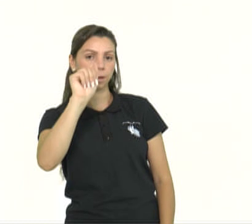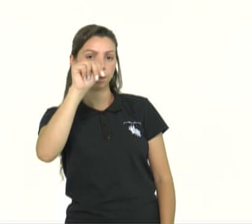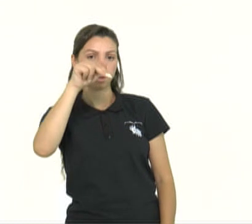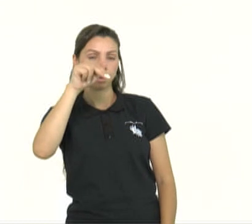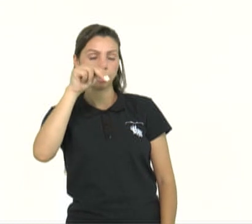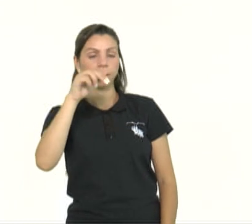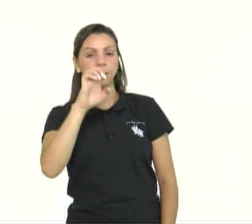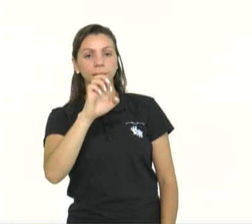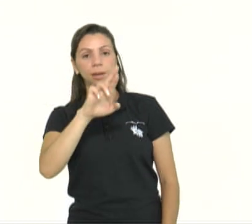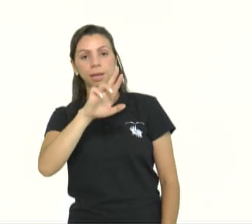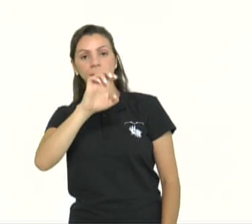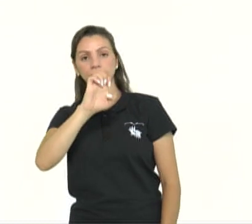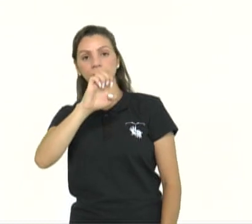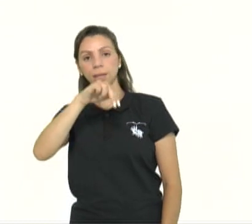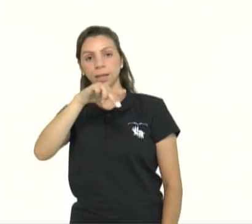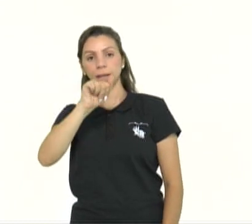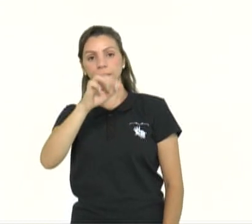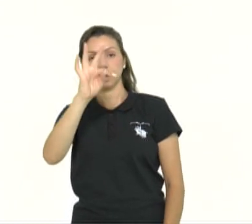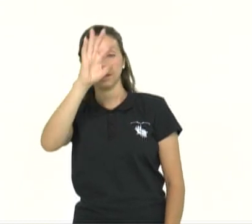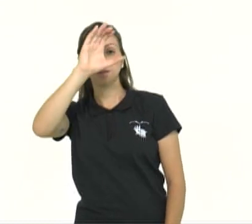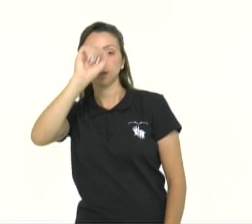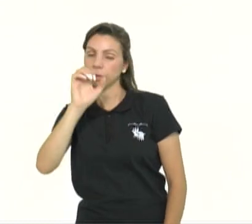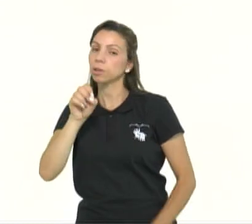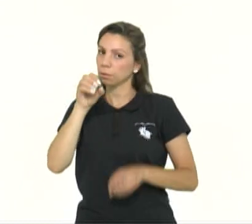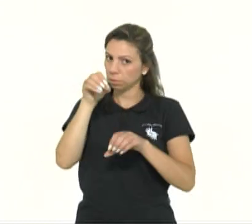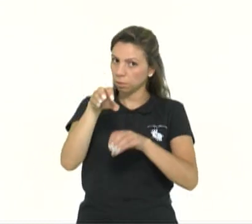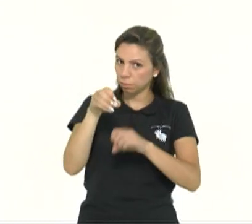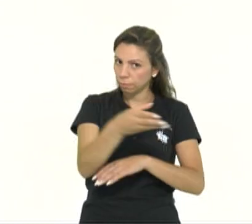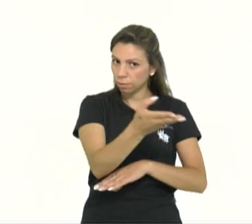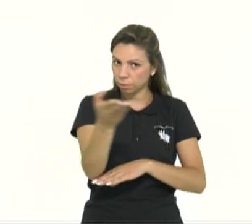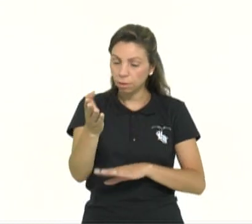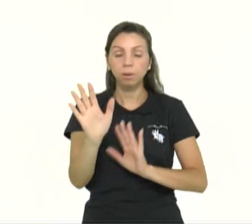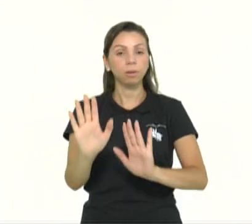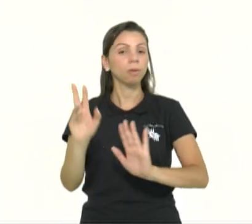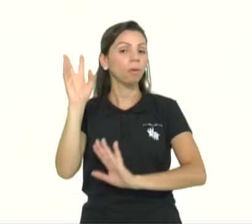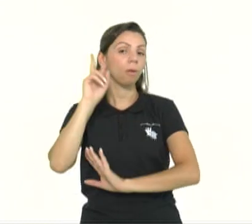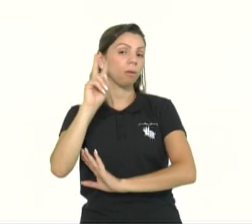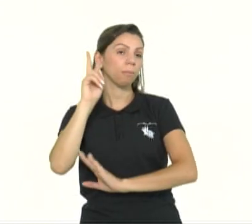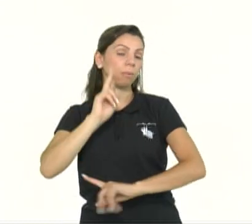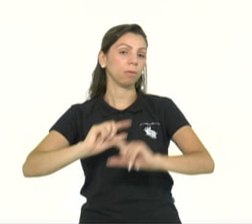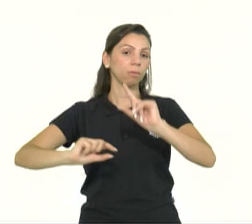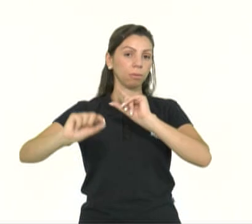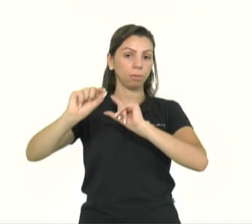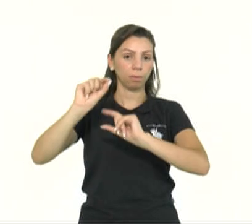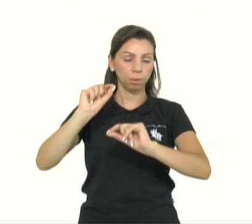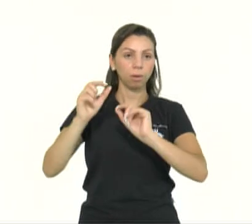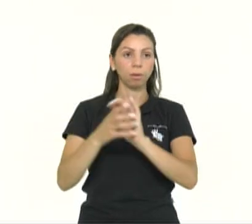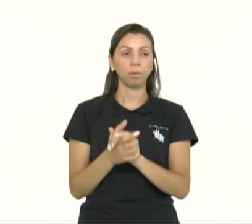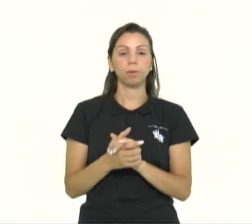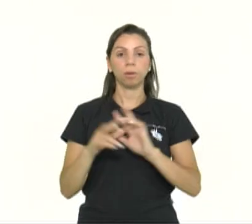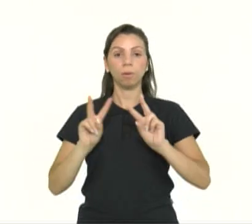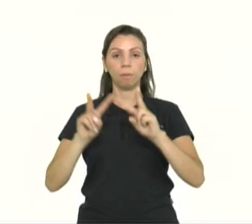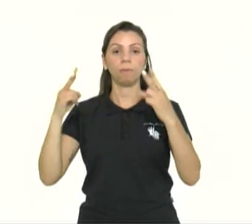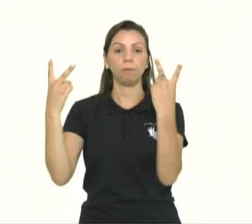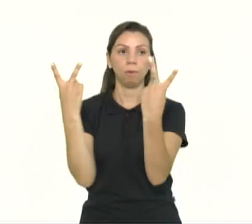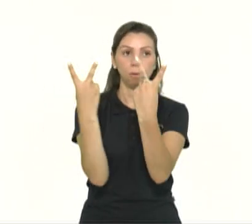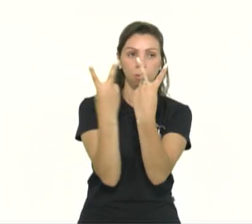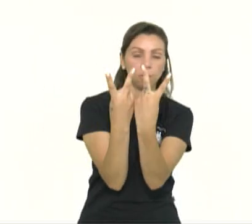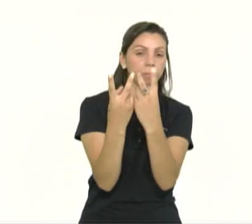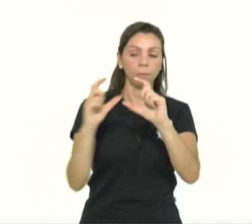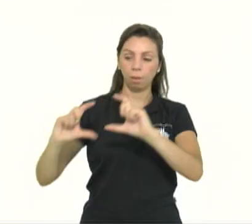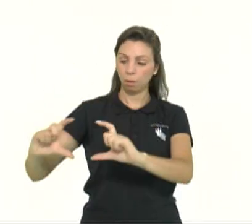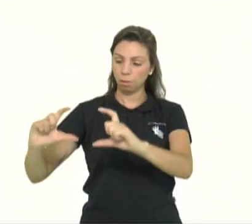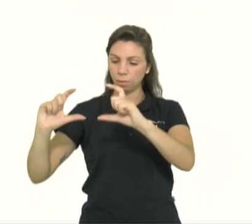só relembrando, né, que nós vamos ter que o volume aqui do nosso cone, nós vamos que relembrar